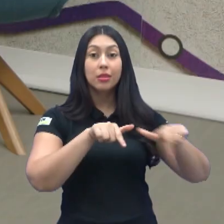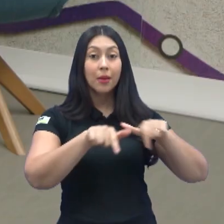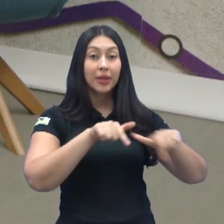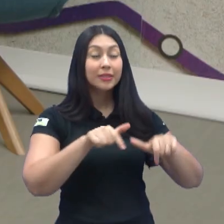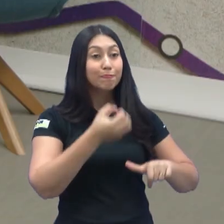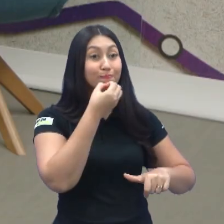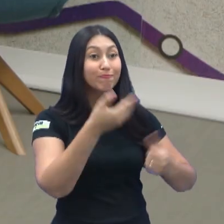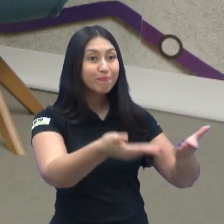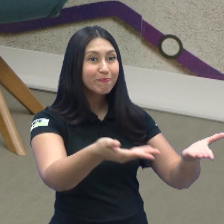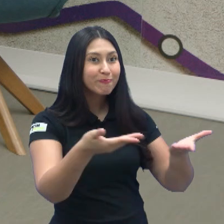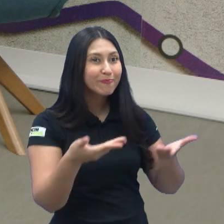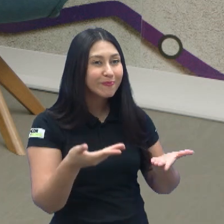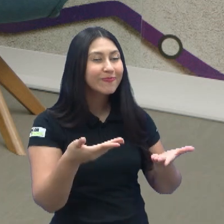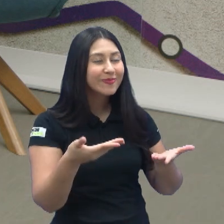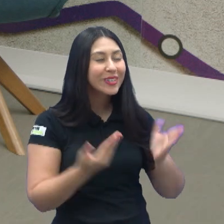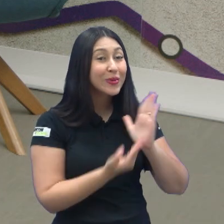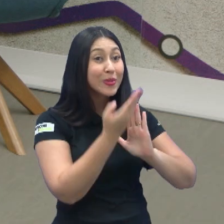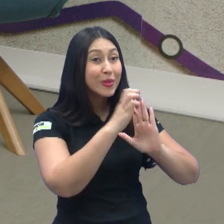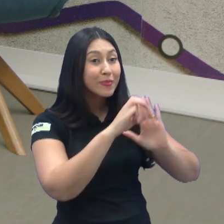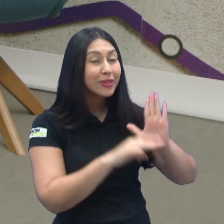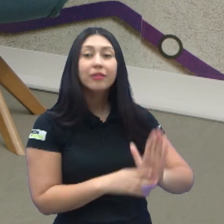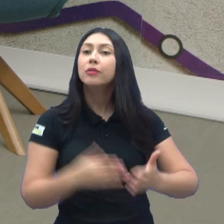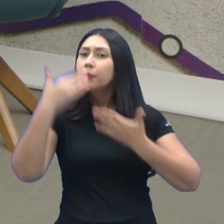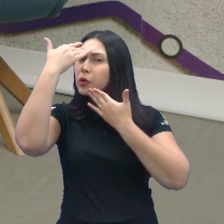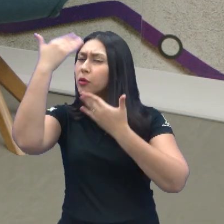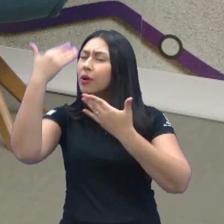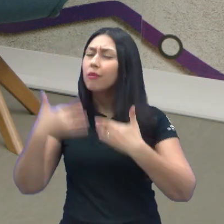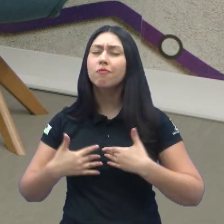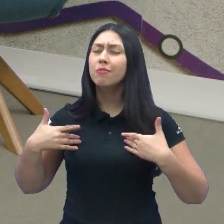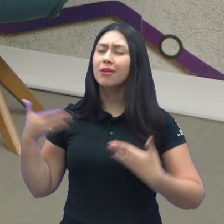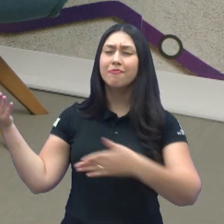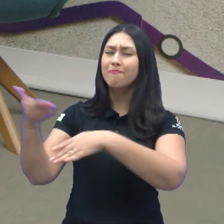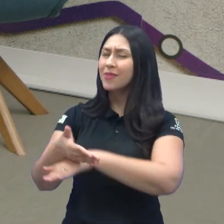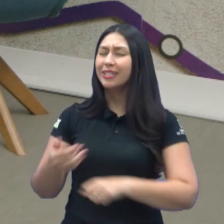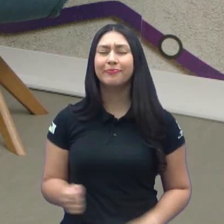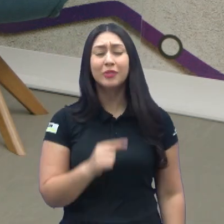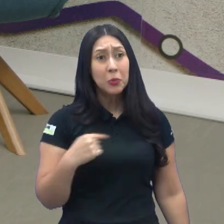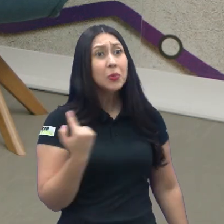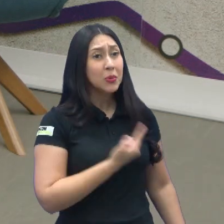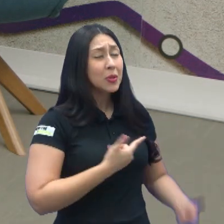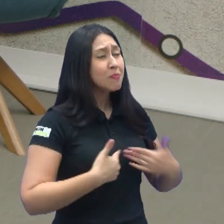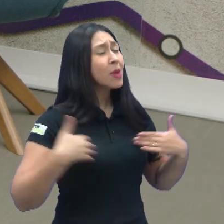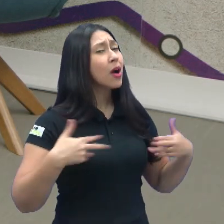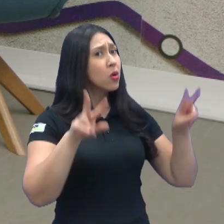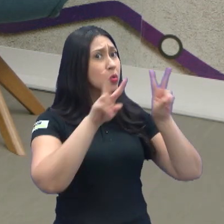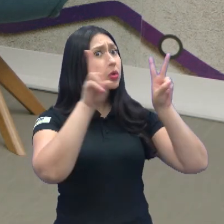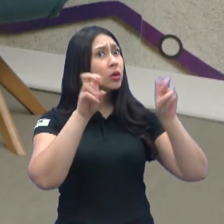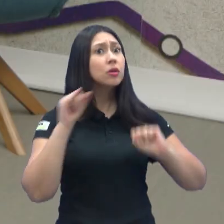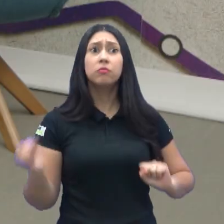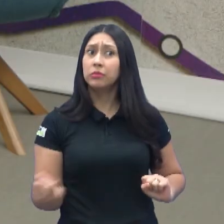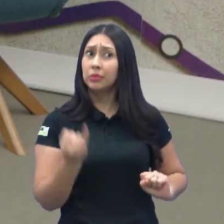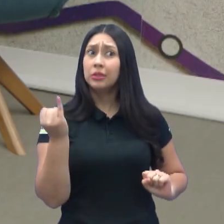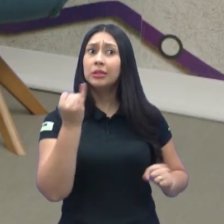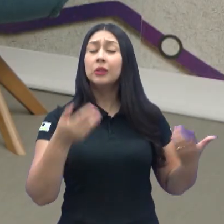seja muito bem-vinda ao Estação Mercado. Muito obrigada, é um prazer estar aqui com vocês. Prazer é todo nosso. Assunto importantíssimo. Verdade.